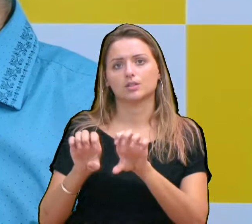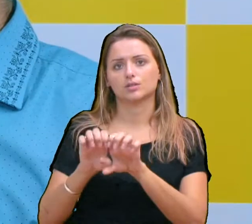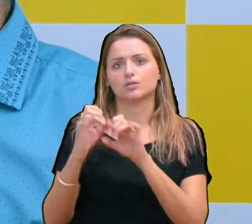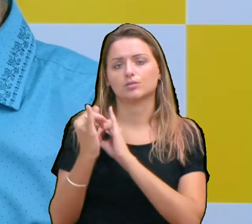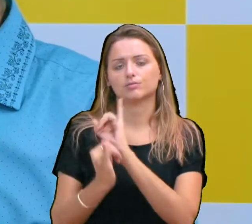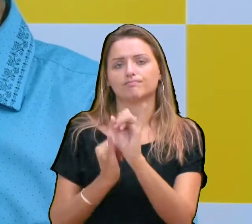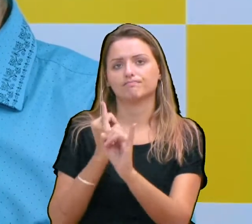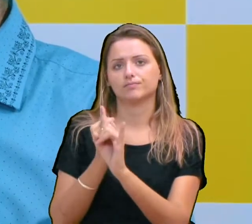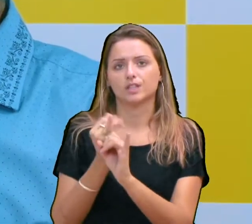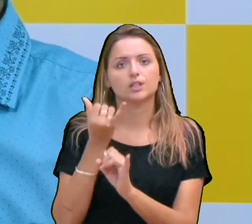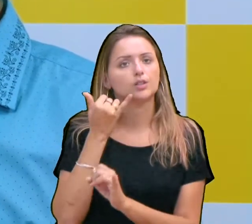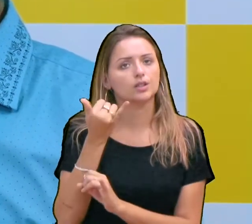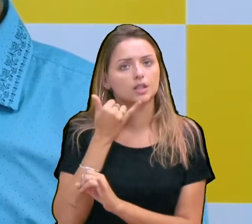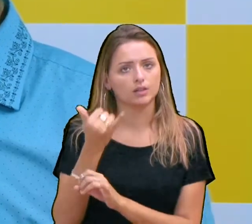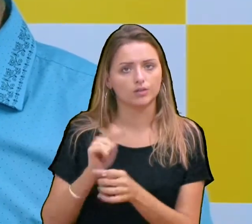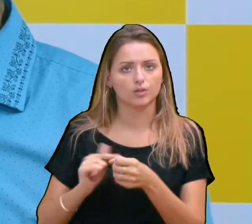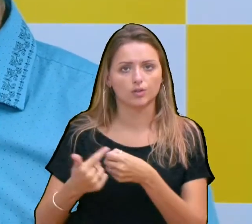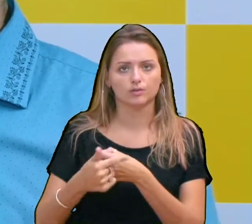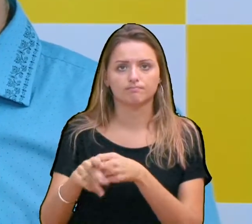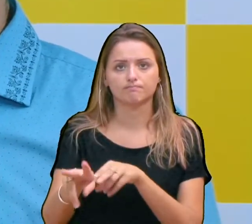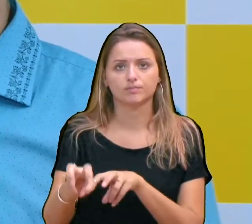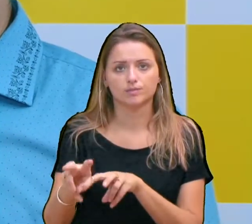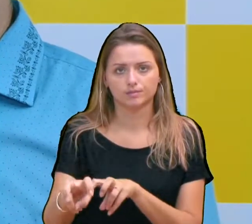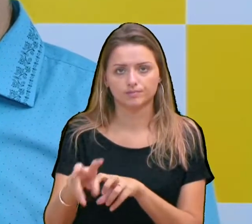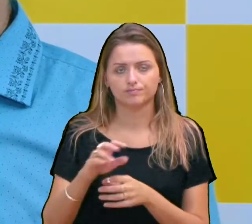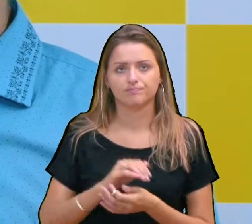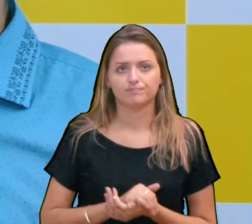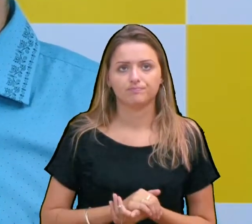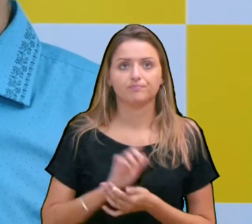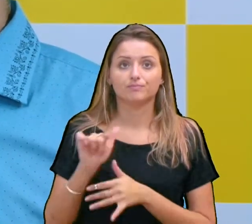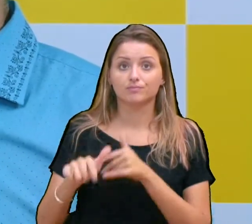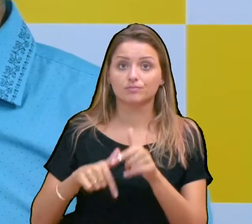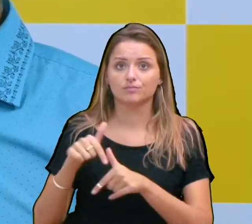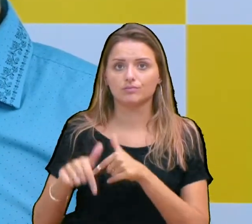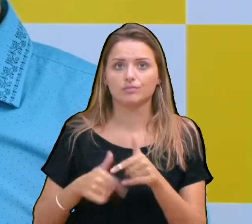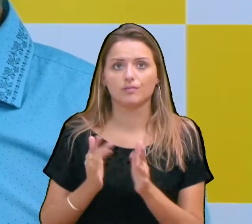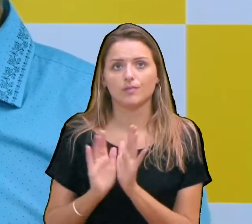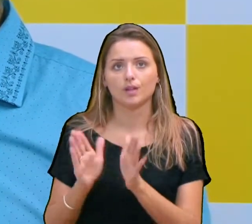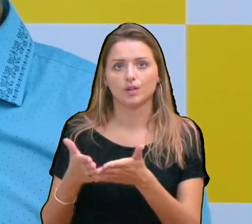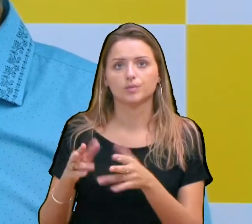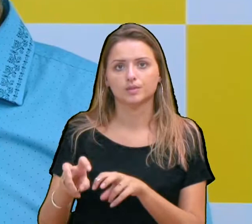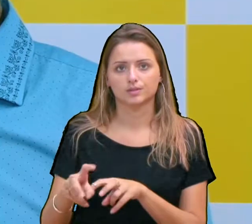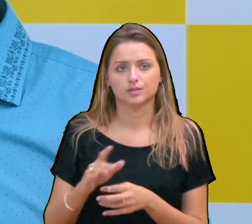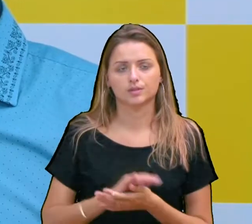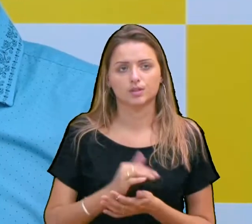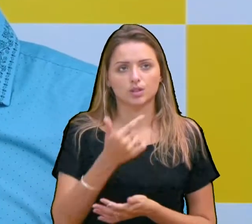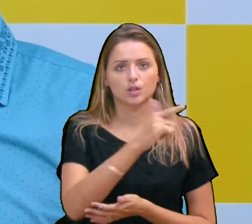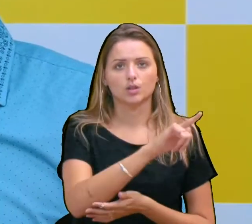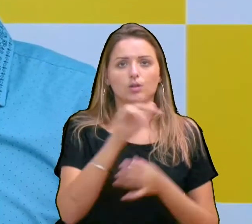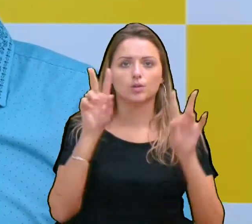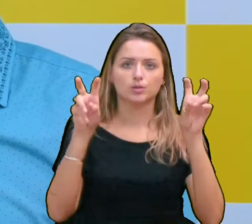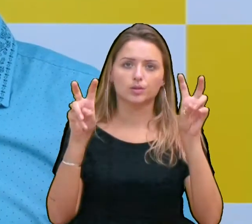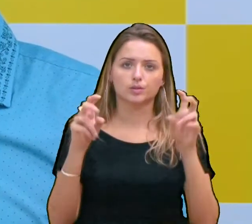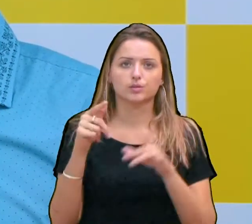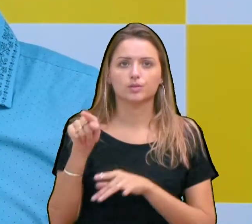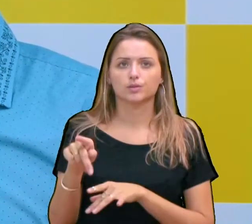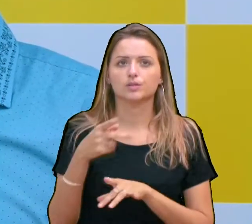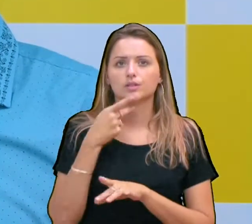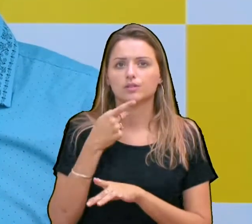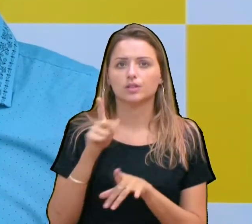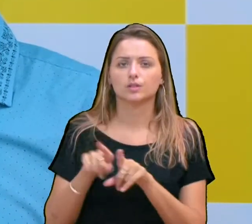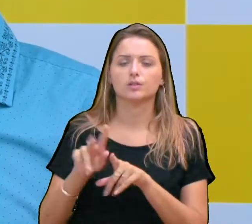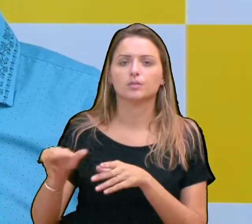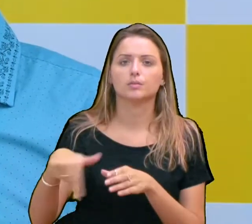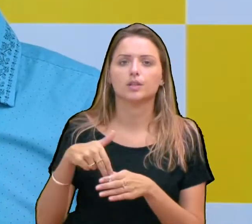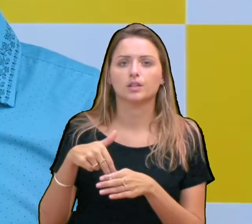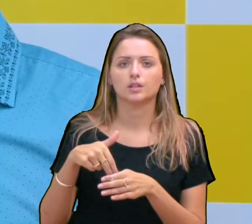interfonia e internet, principalmente no interior, que é do trabalho da Comissão da Agricultura. Outro assunto que me chamou a atenção durante sua fala no grande